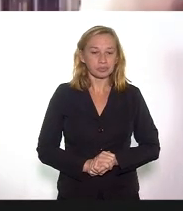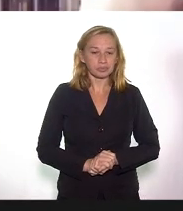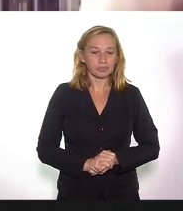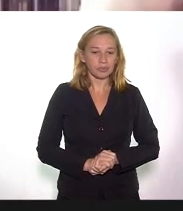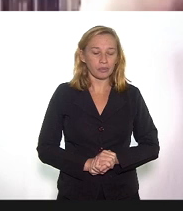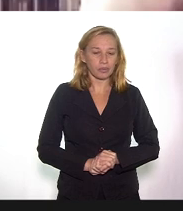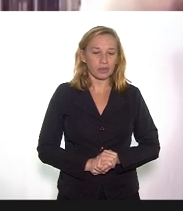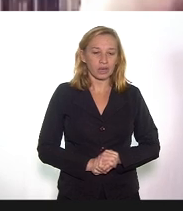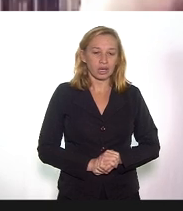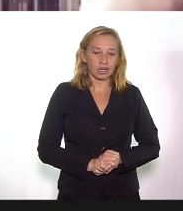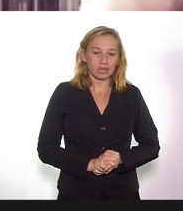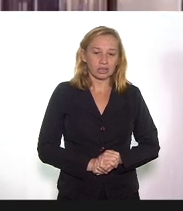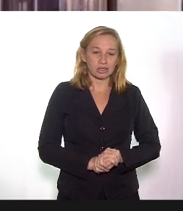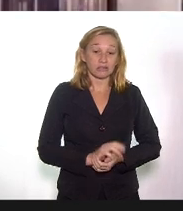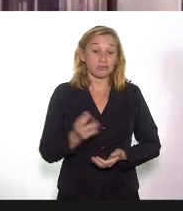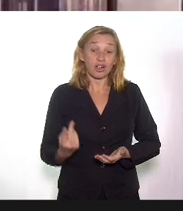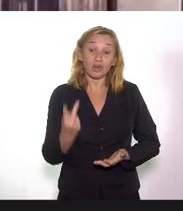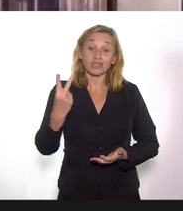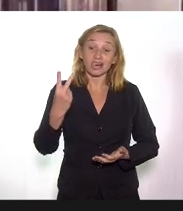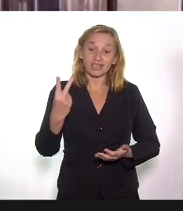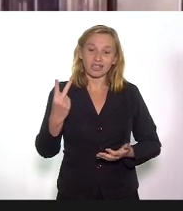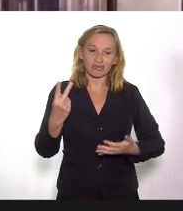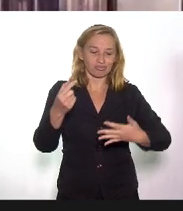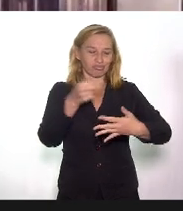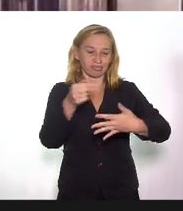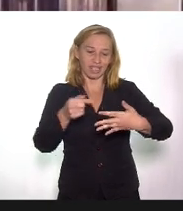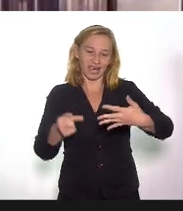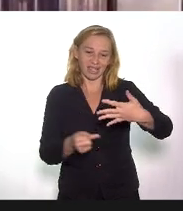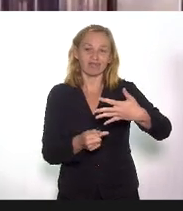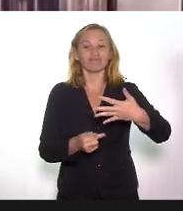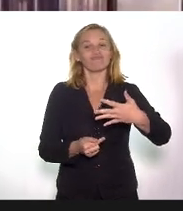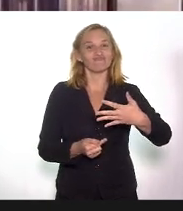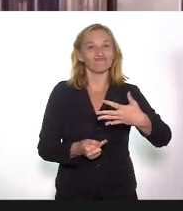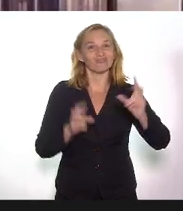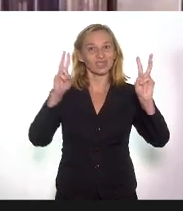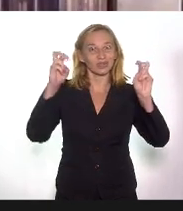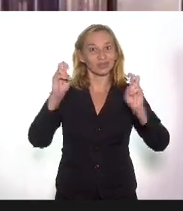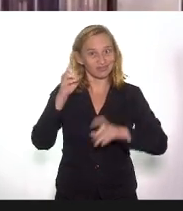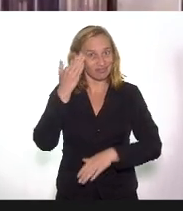de prioridades no tratamento de cada um deles. Entendeu?